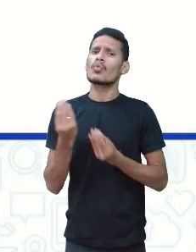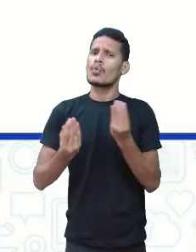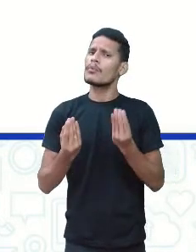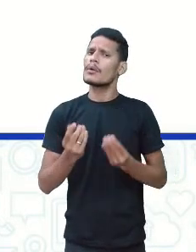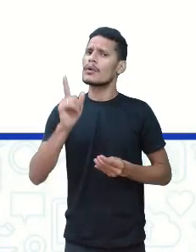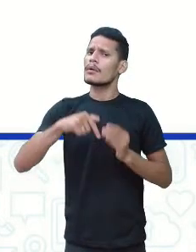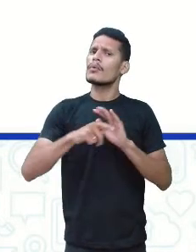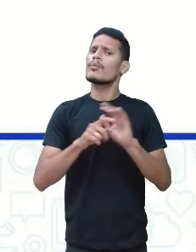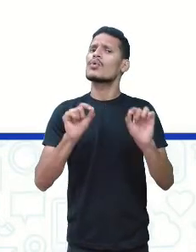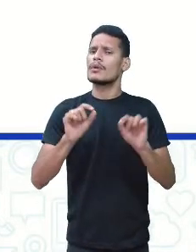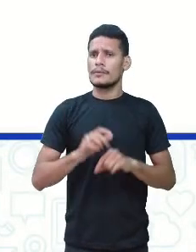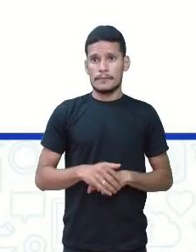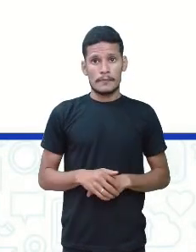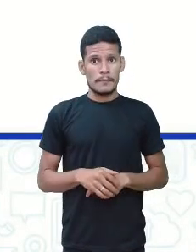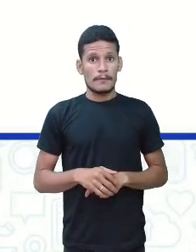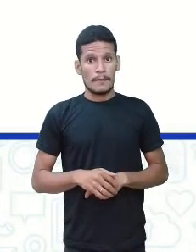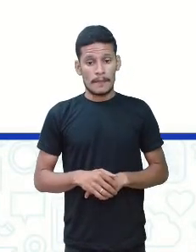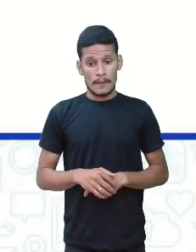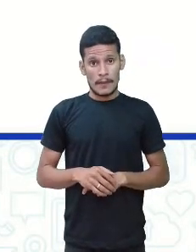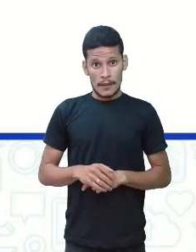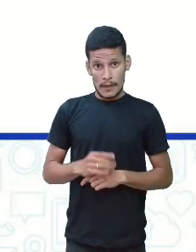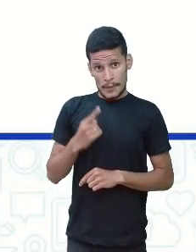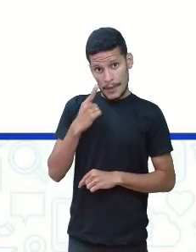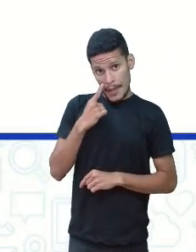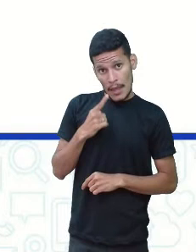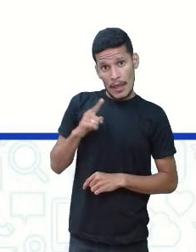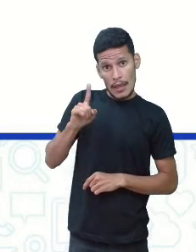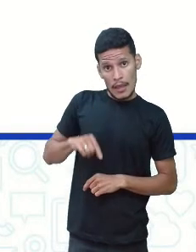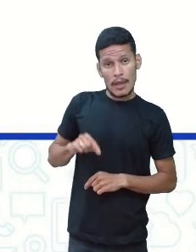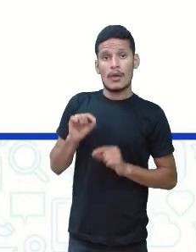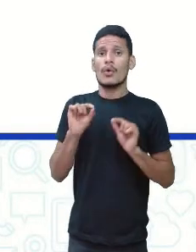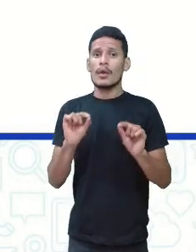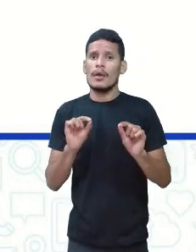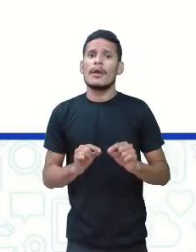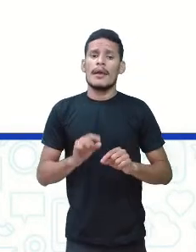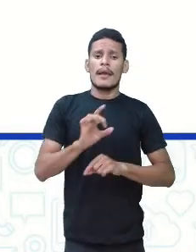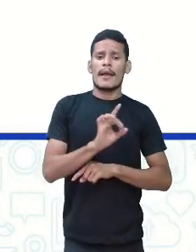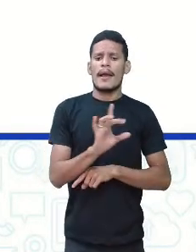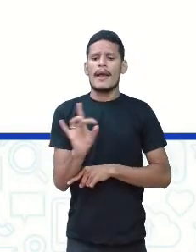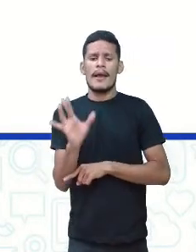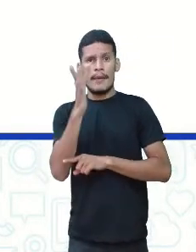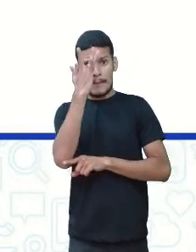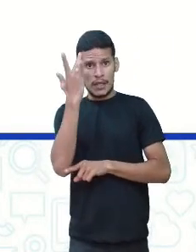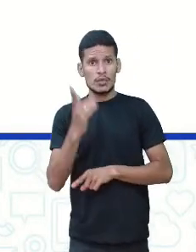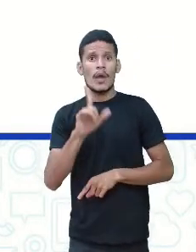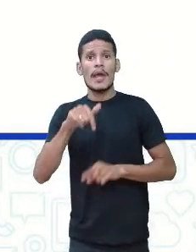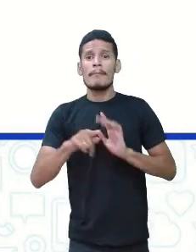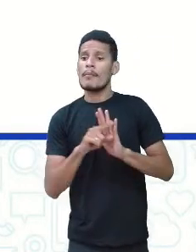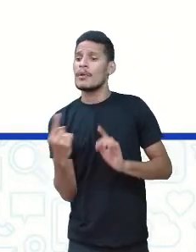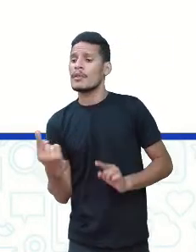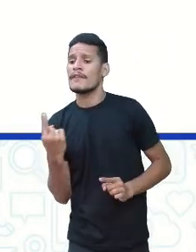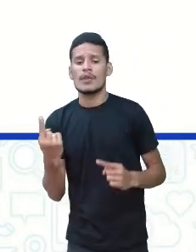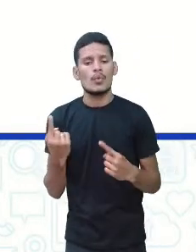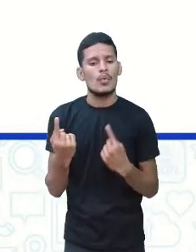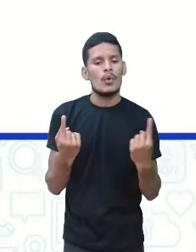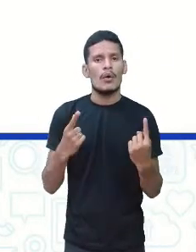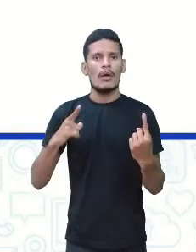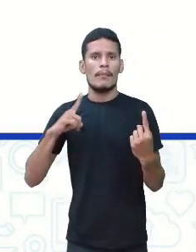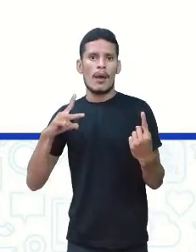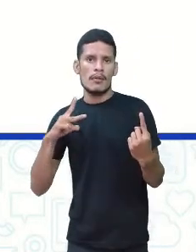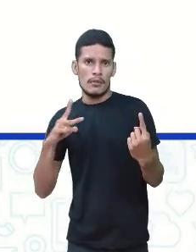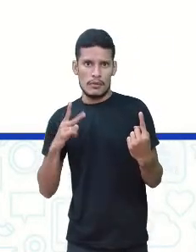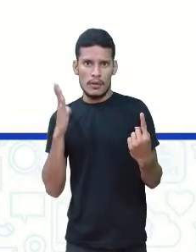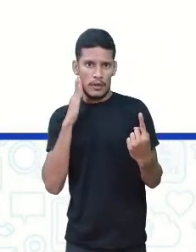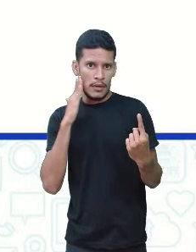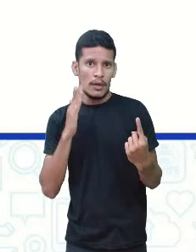E aí, por definição, o princípio da individualidade diz que cada pessoa é um ser individualizado. Em relação